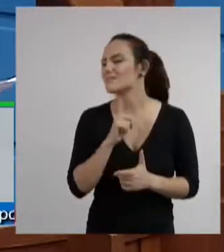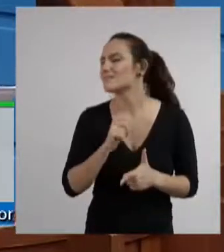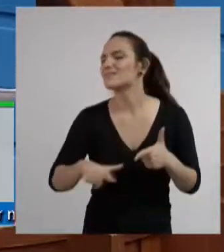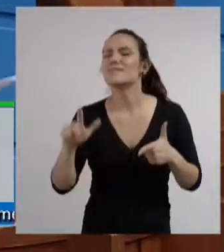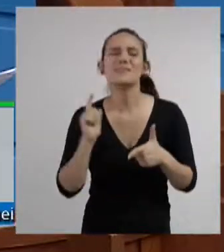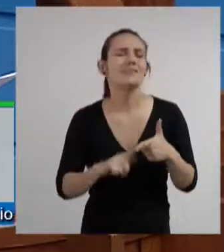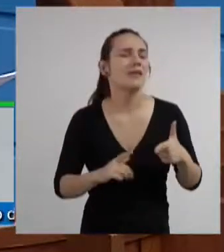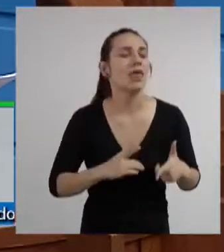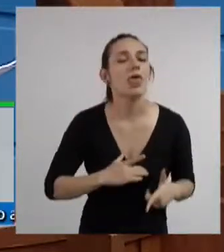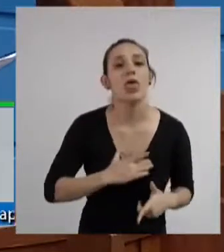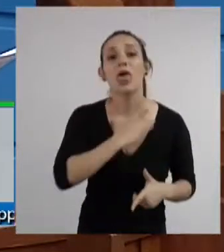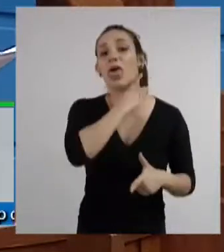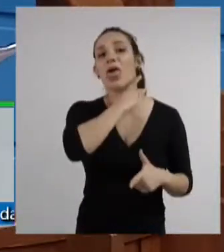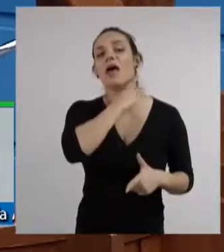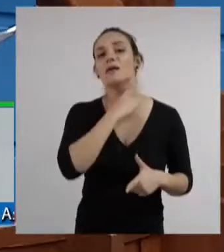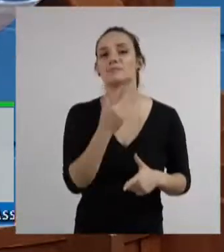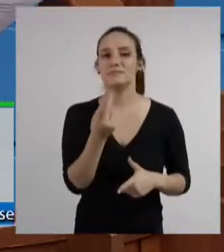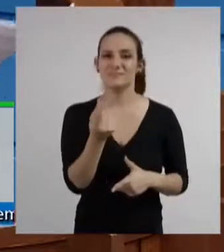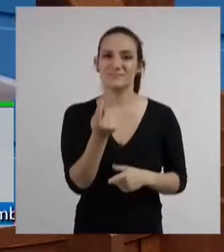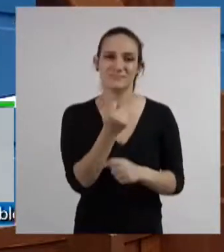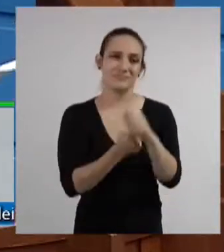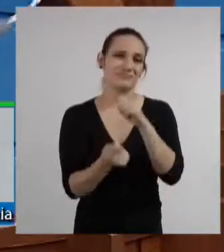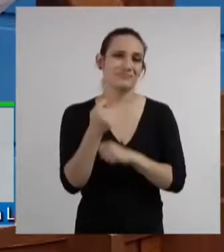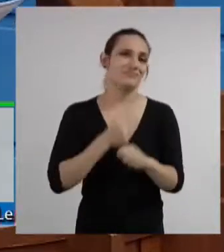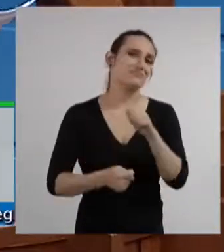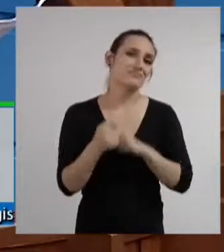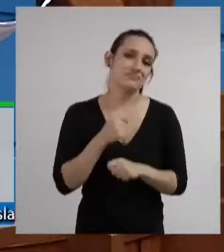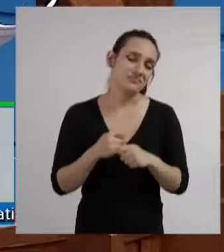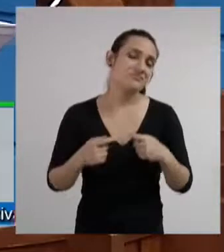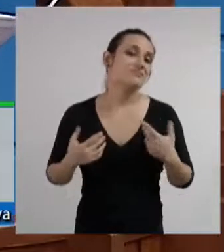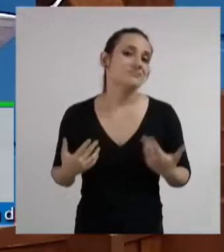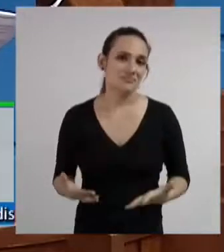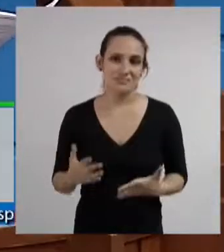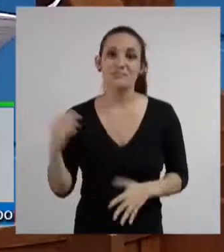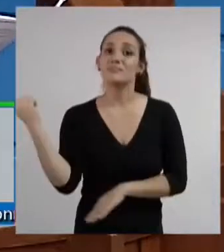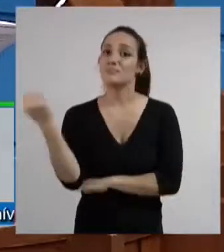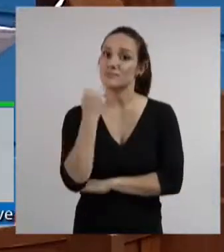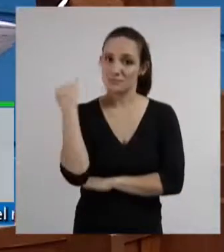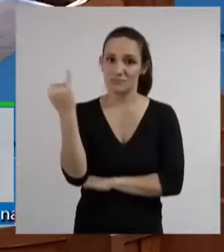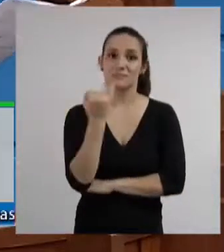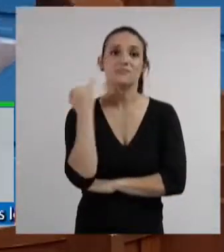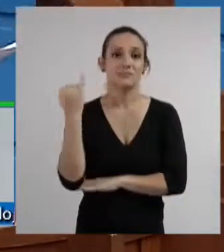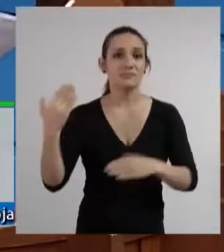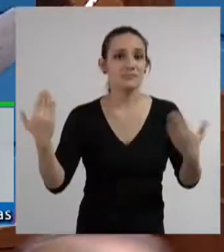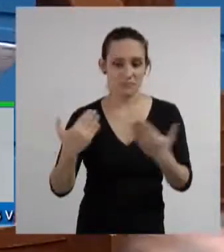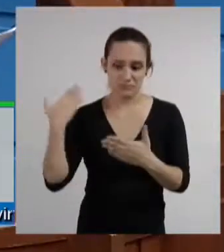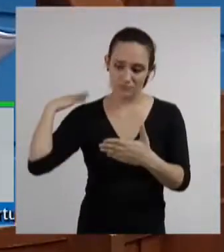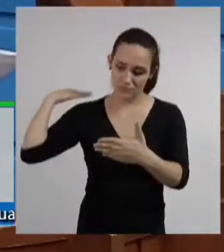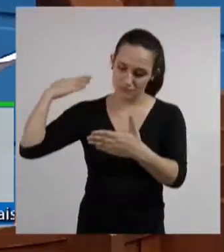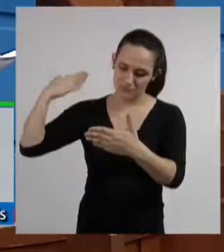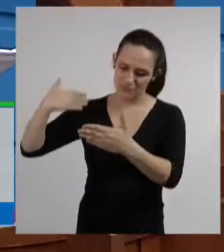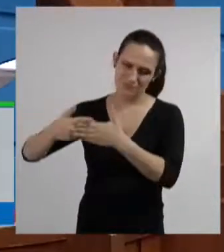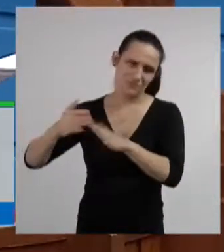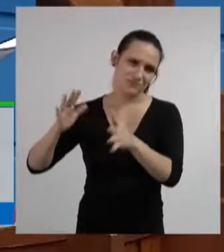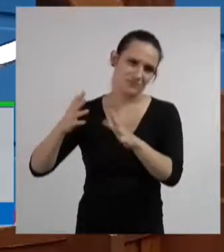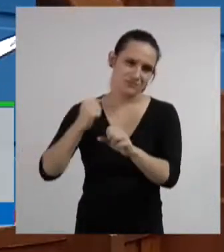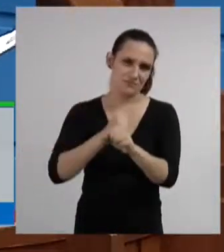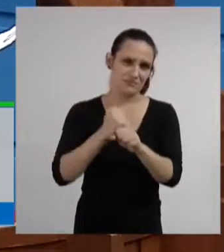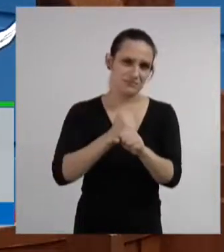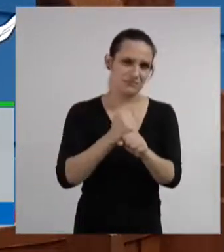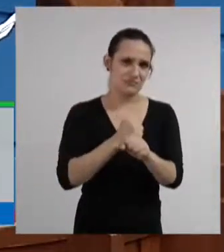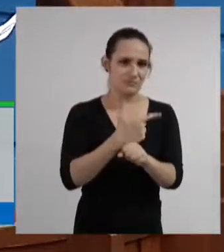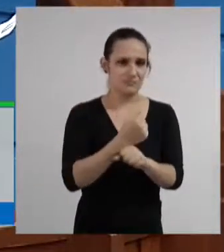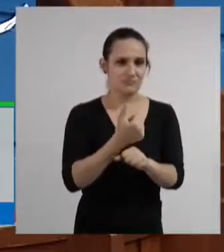crise econômica bastante importante nesses últimos anos, a partir de